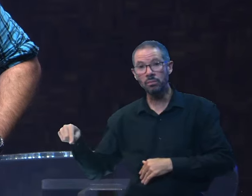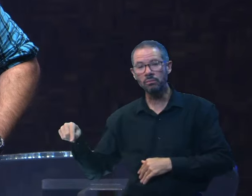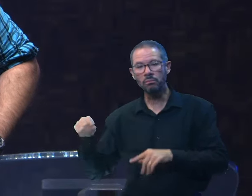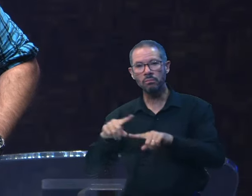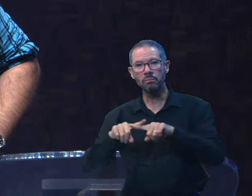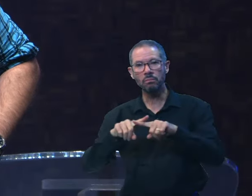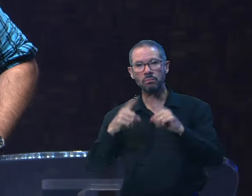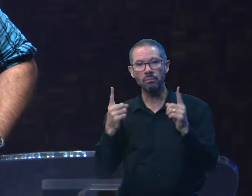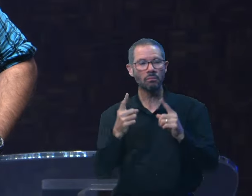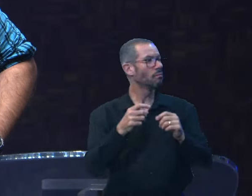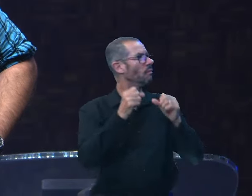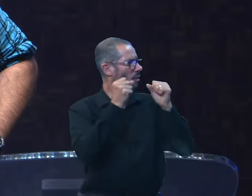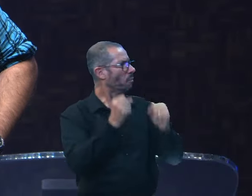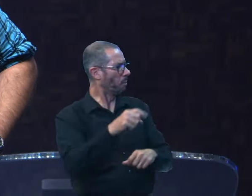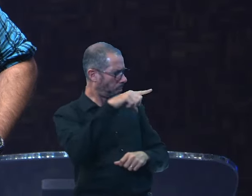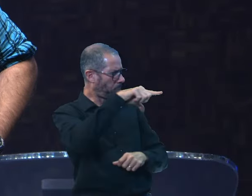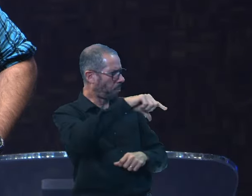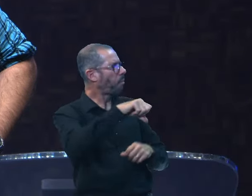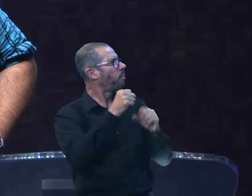Mas eu posso escolher?